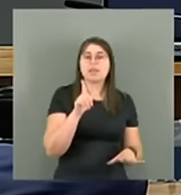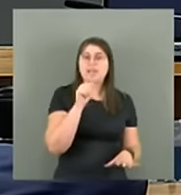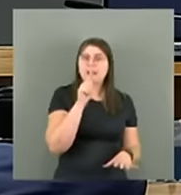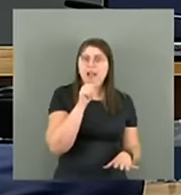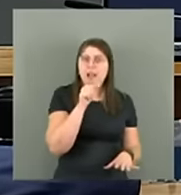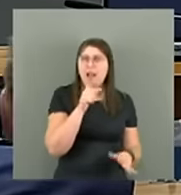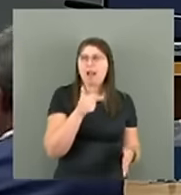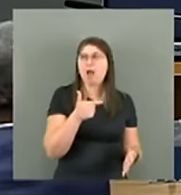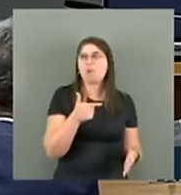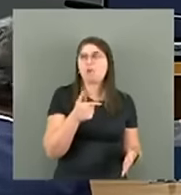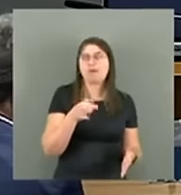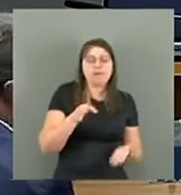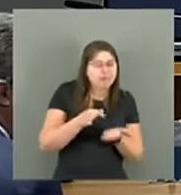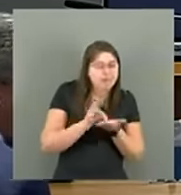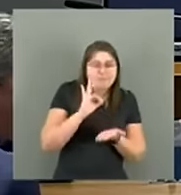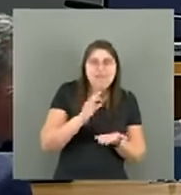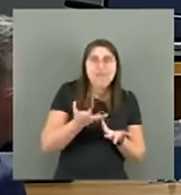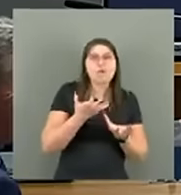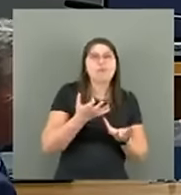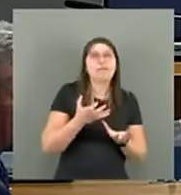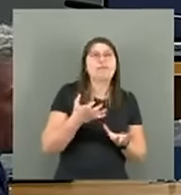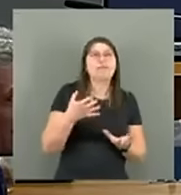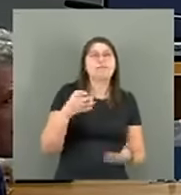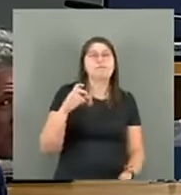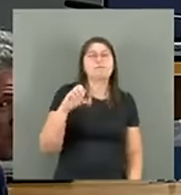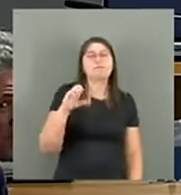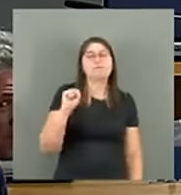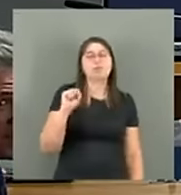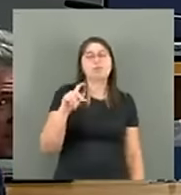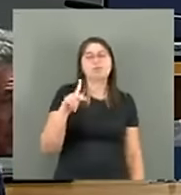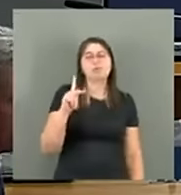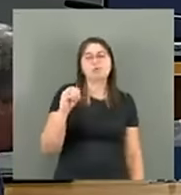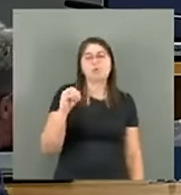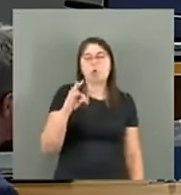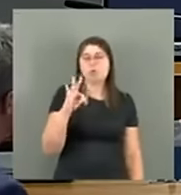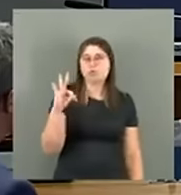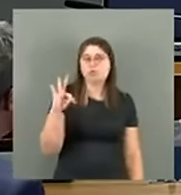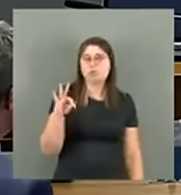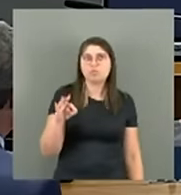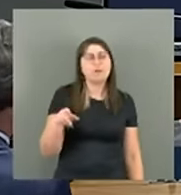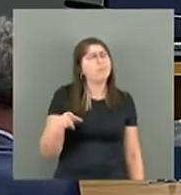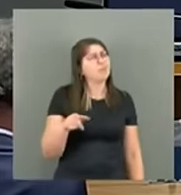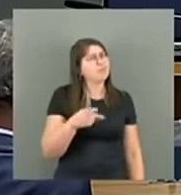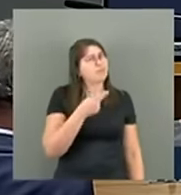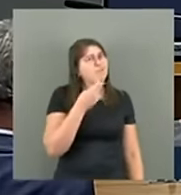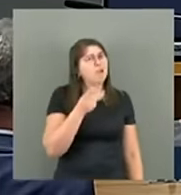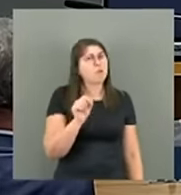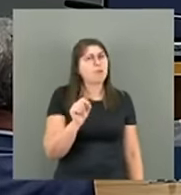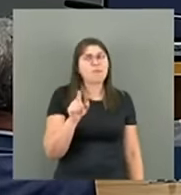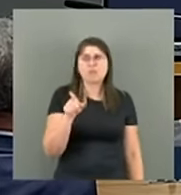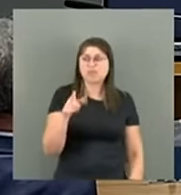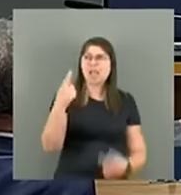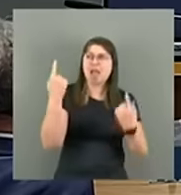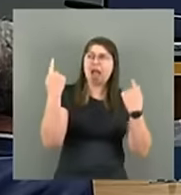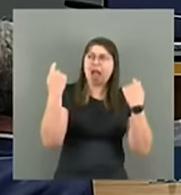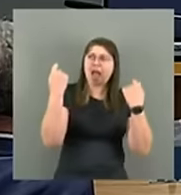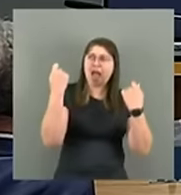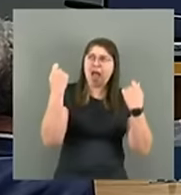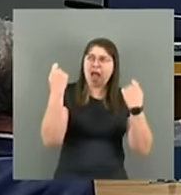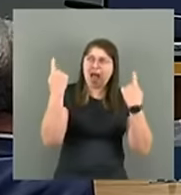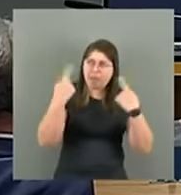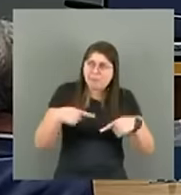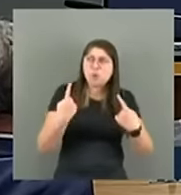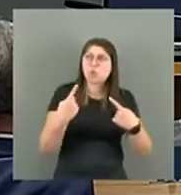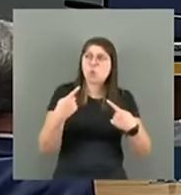Scott. Pelo amor de Deus. Então, eu ouvi mal ou bem? Você quis dizer que você fez aposta